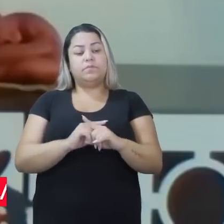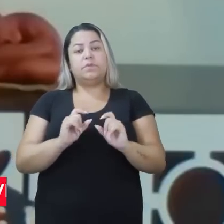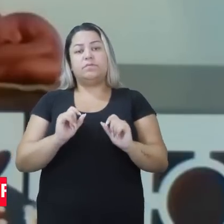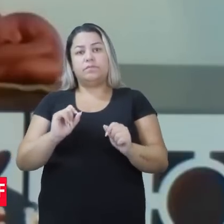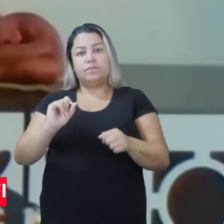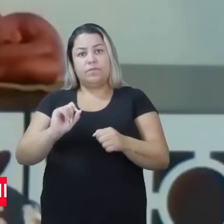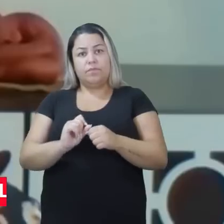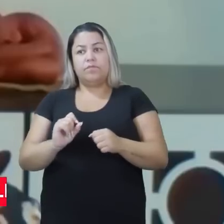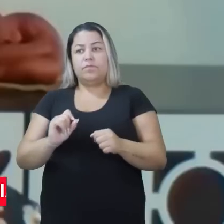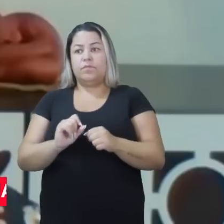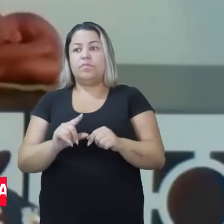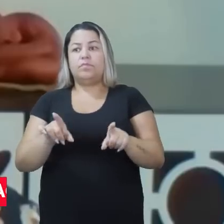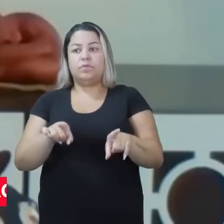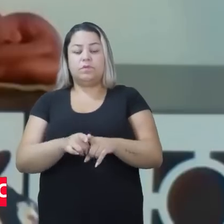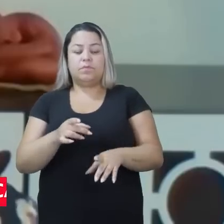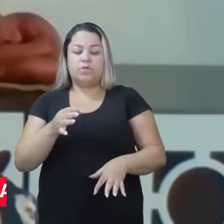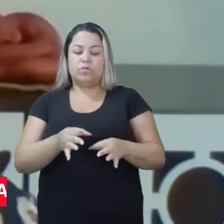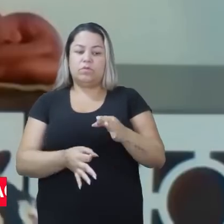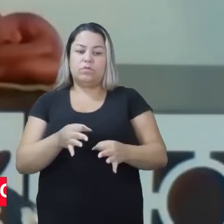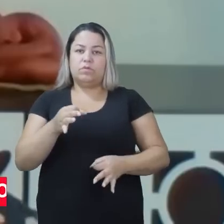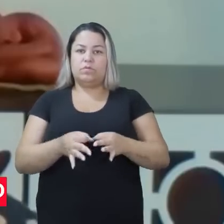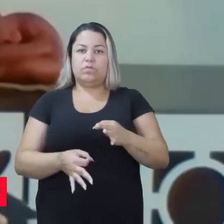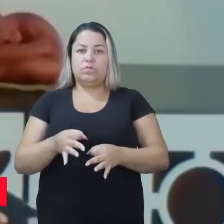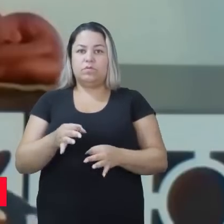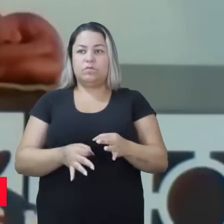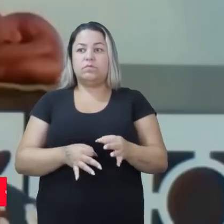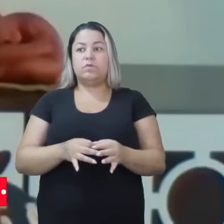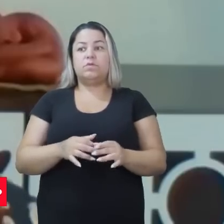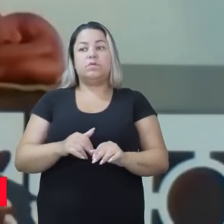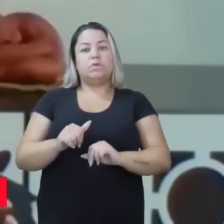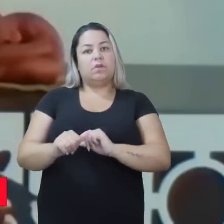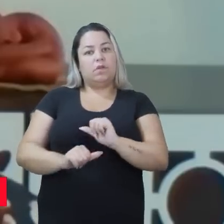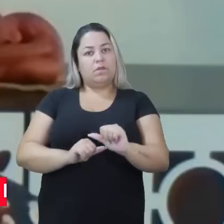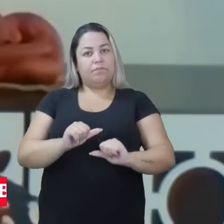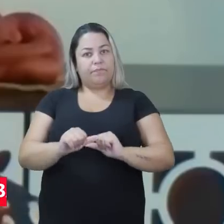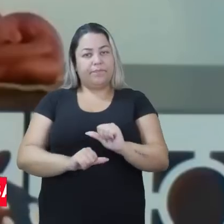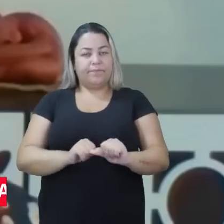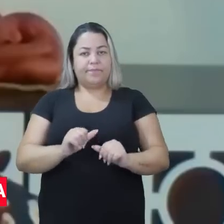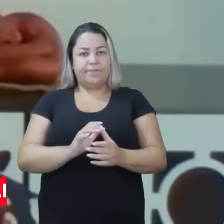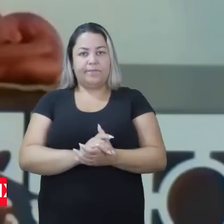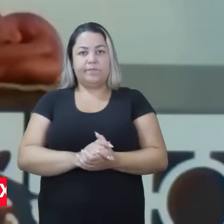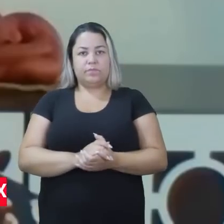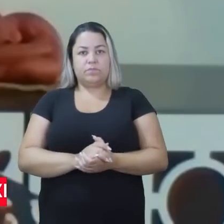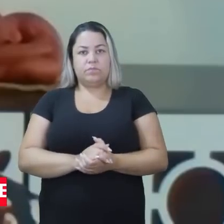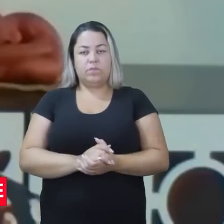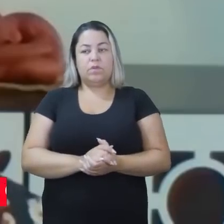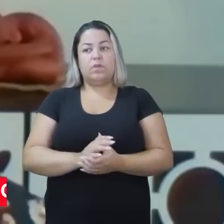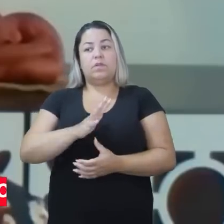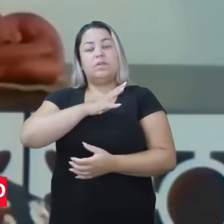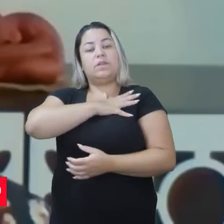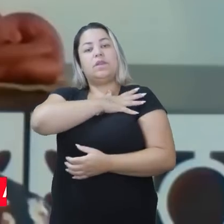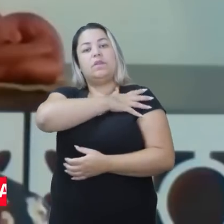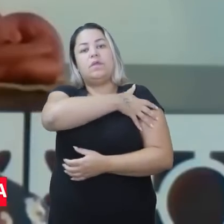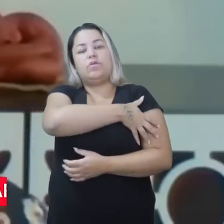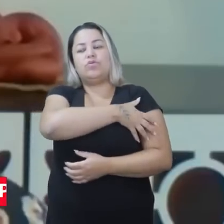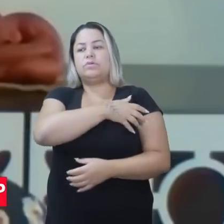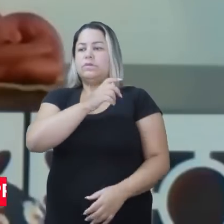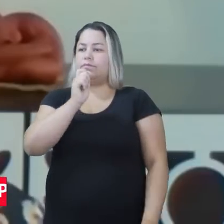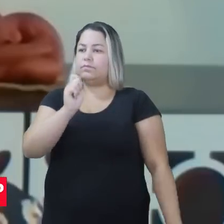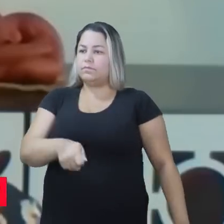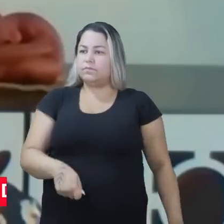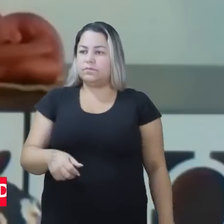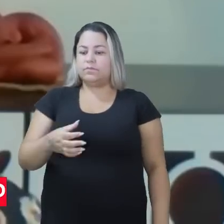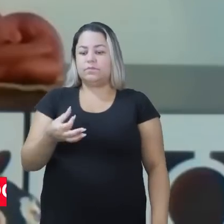uma espécie de justiça de transição. Não é? Nós, na ditadura de 64,